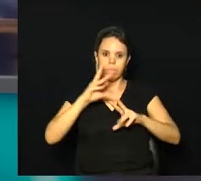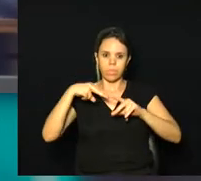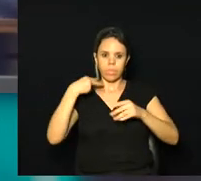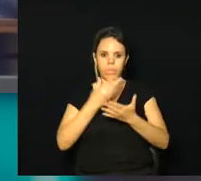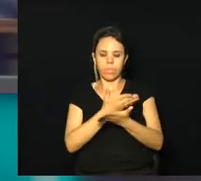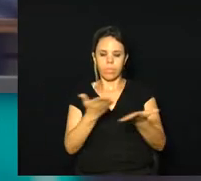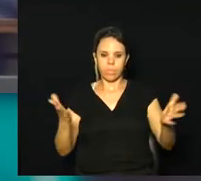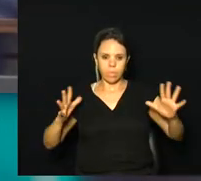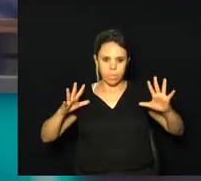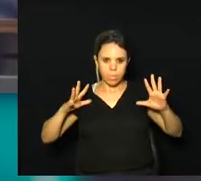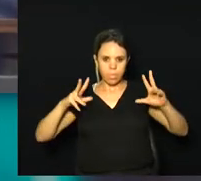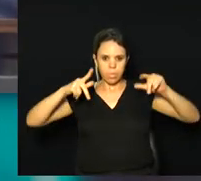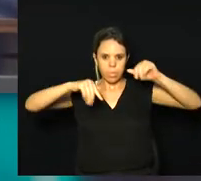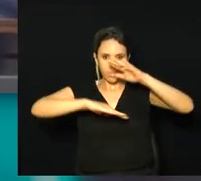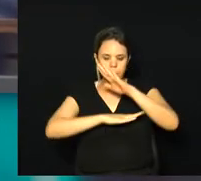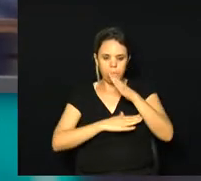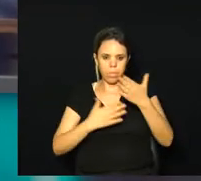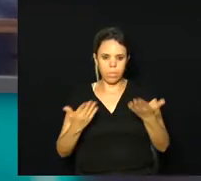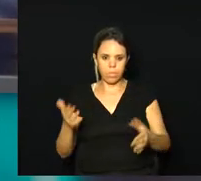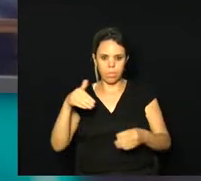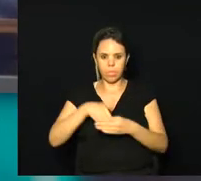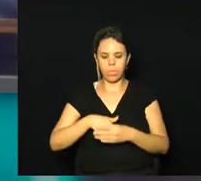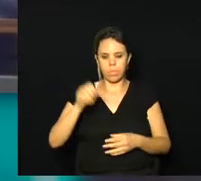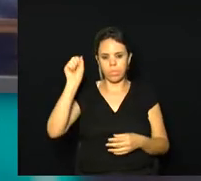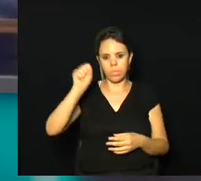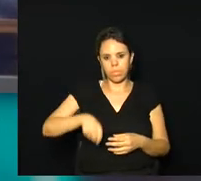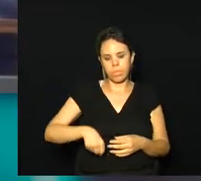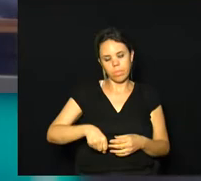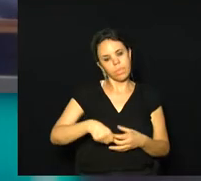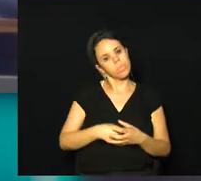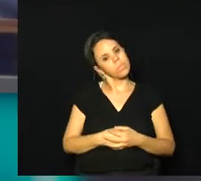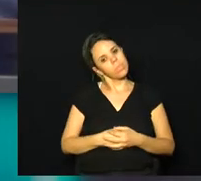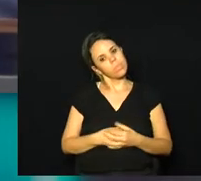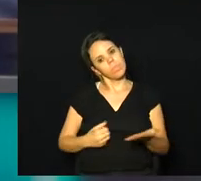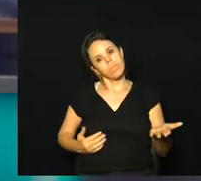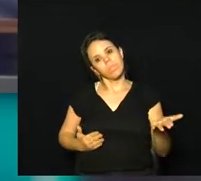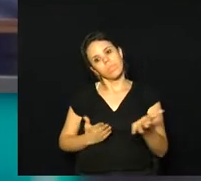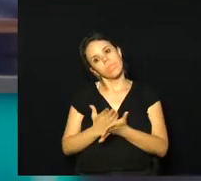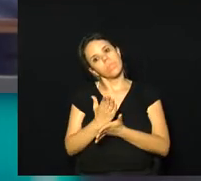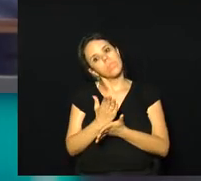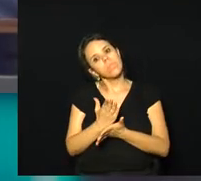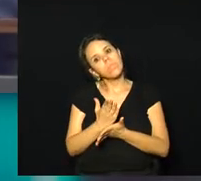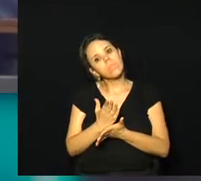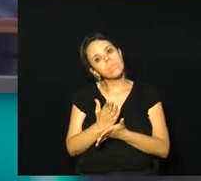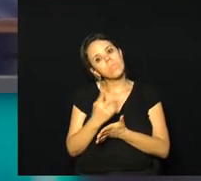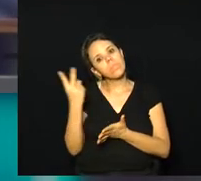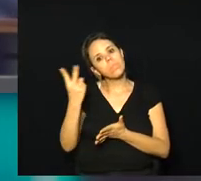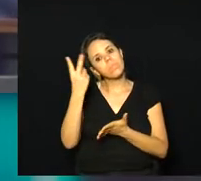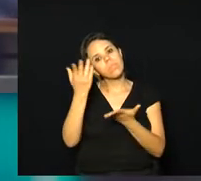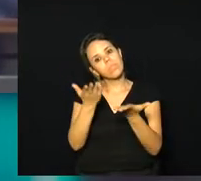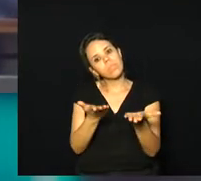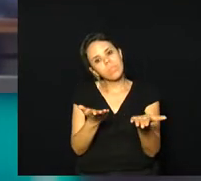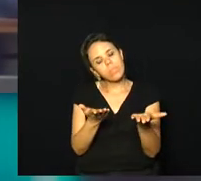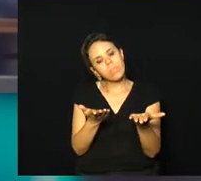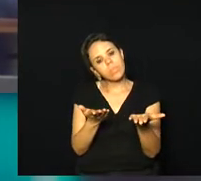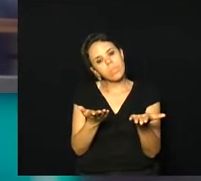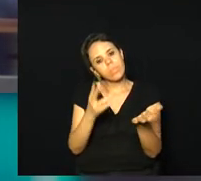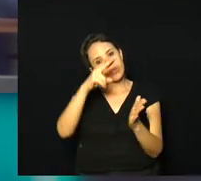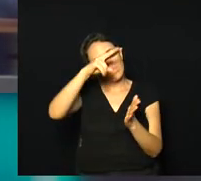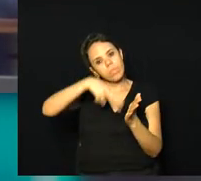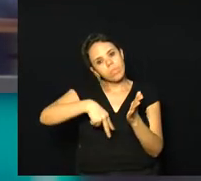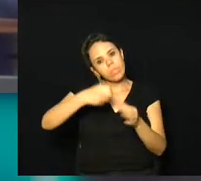vereadores, todos da casa, votaram pela aprovação, reconhecendo você, lendo a